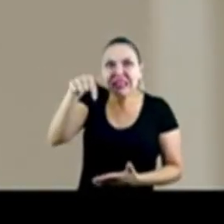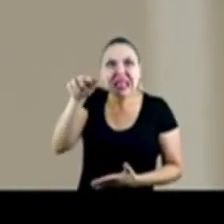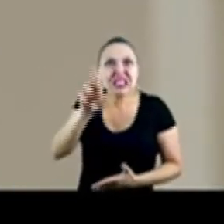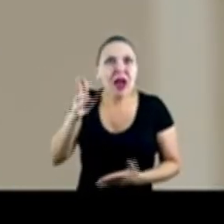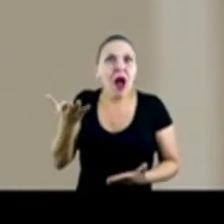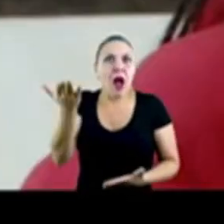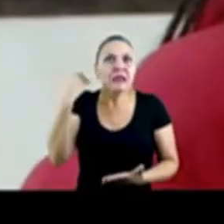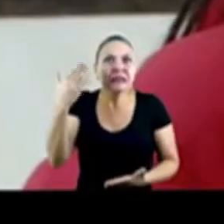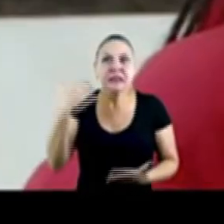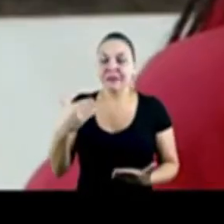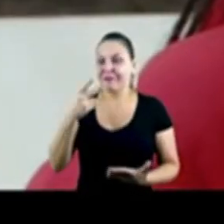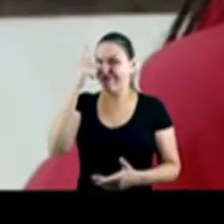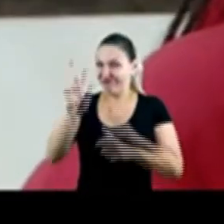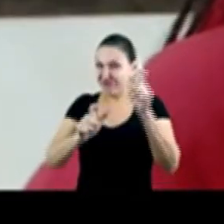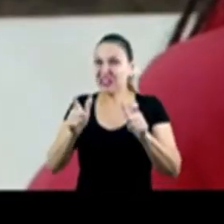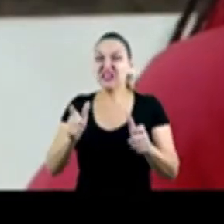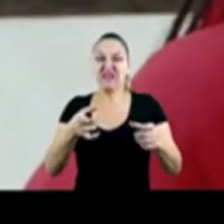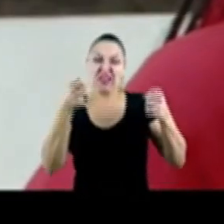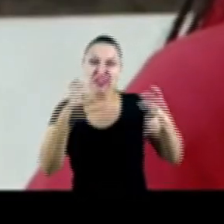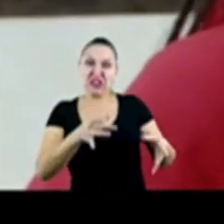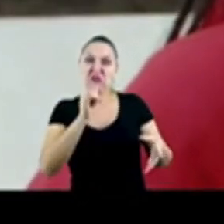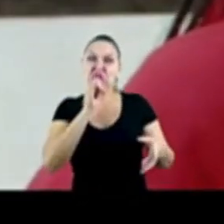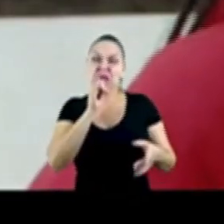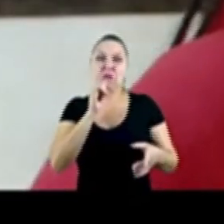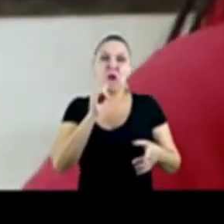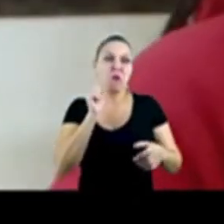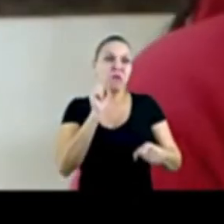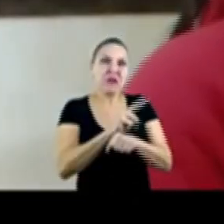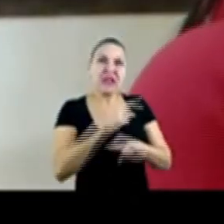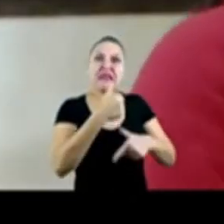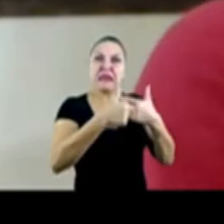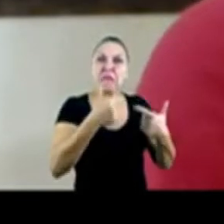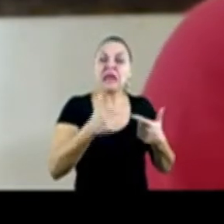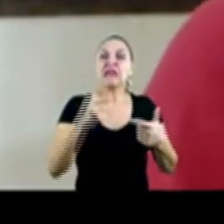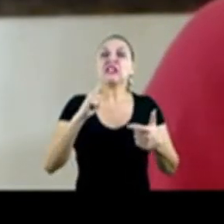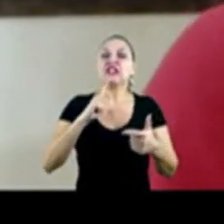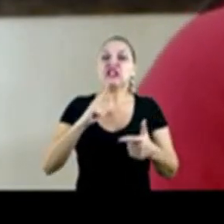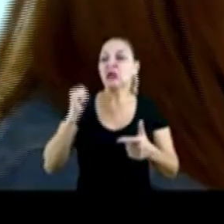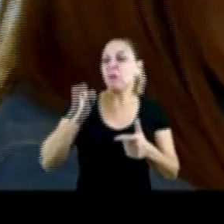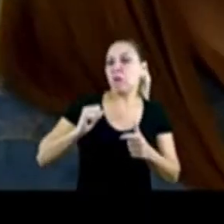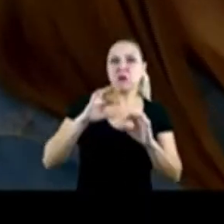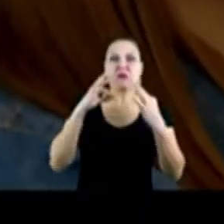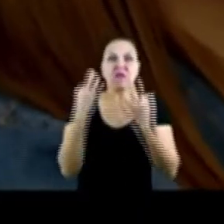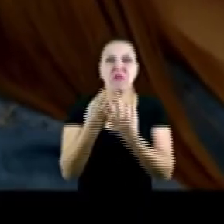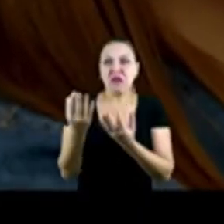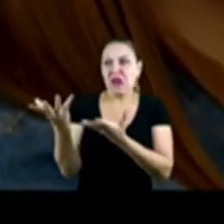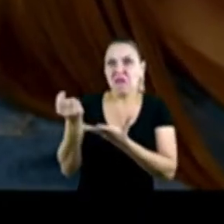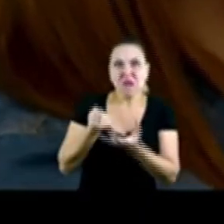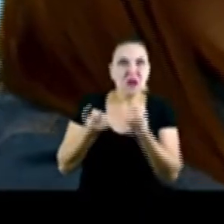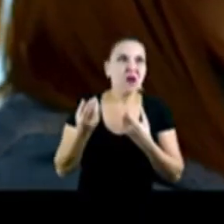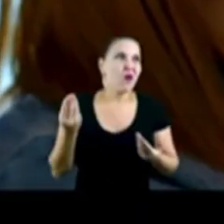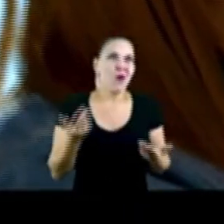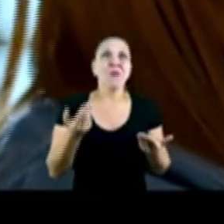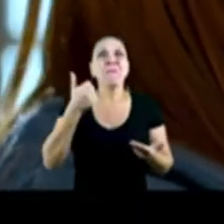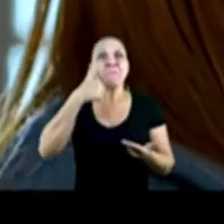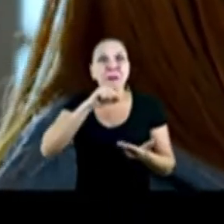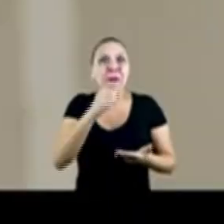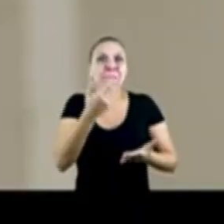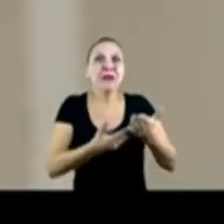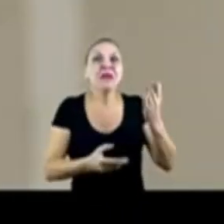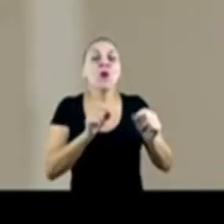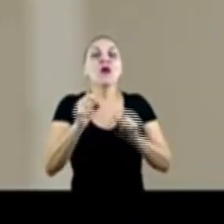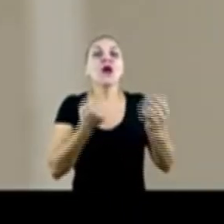divulgar e ideologia os programas os projetos as propostas os posicionamentos e as mensagens